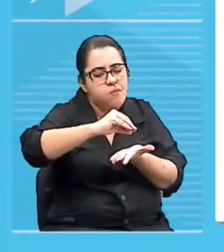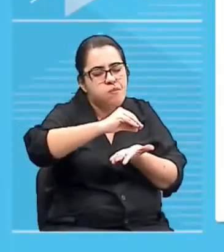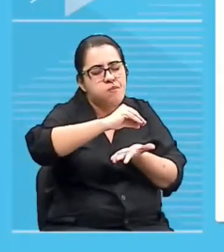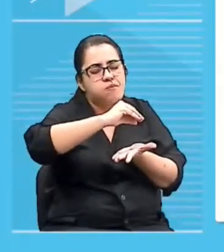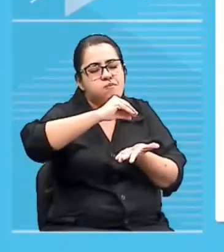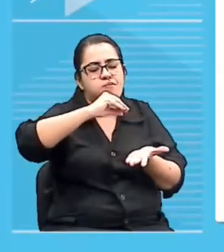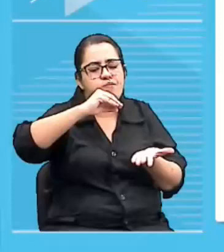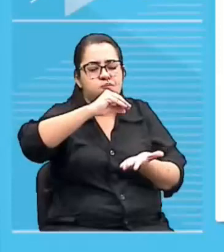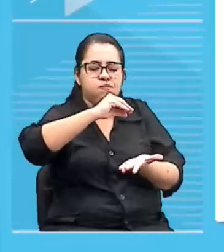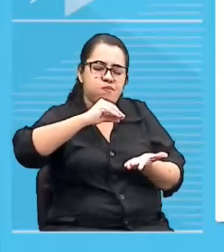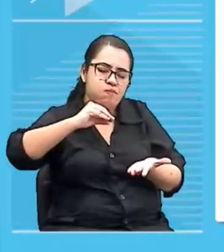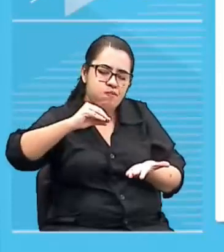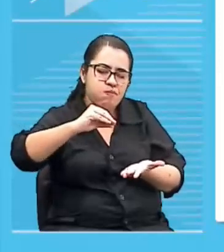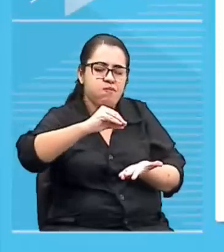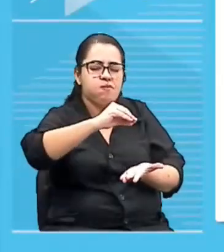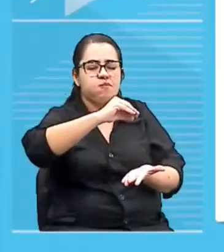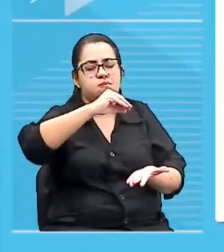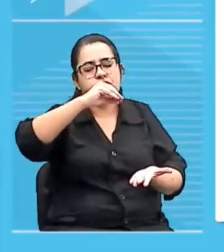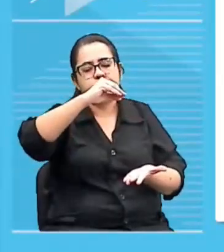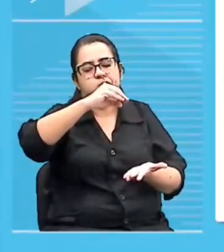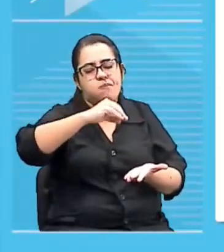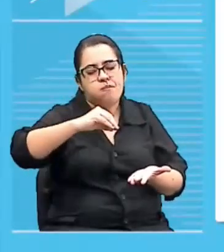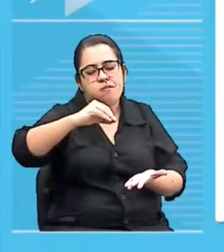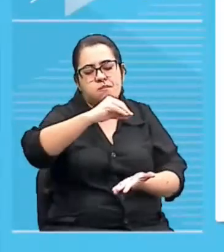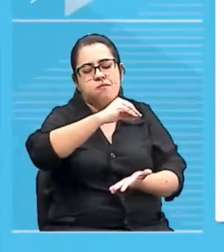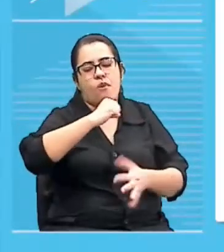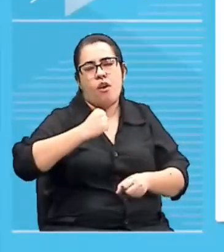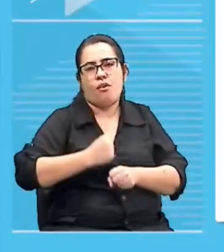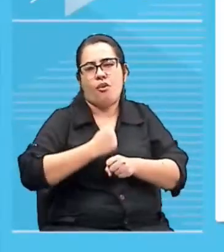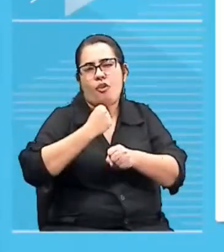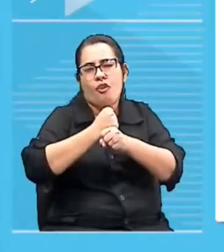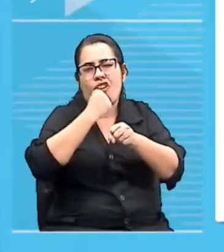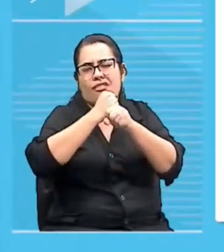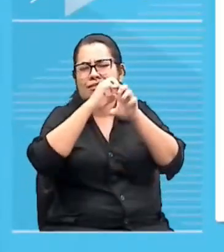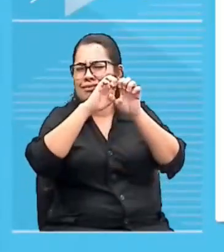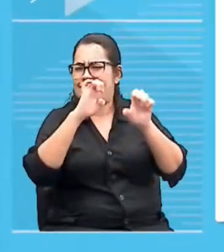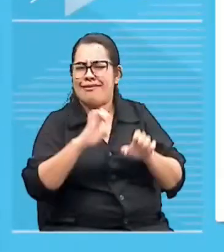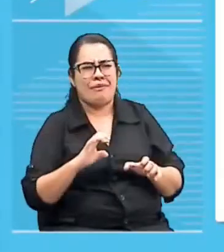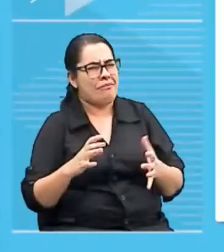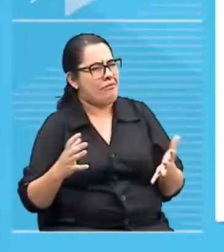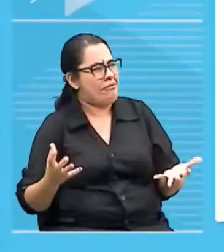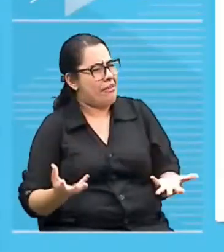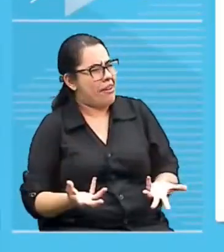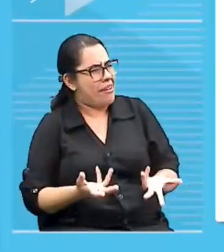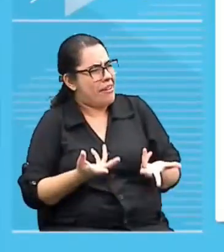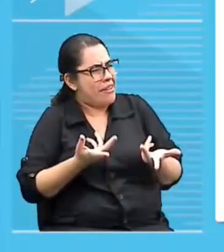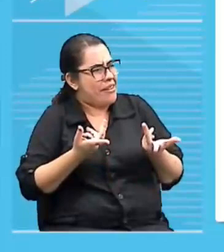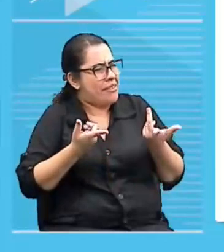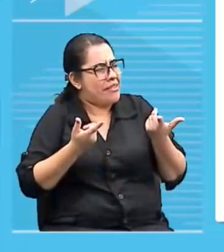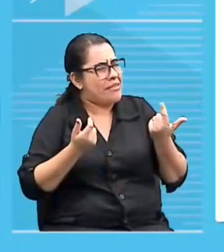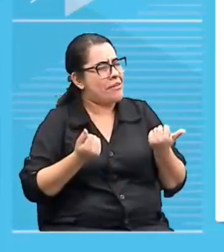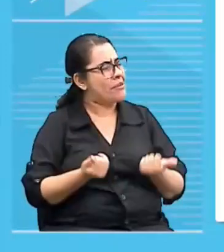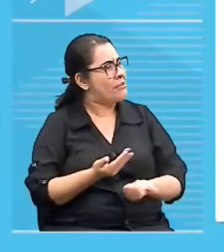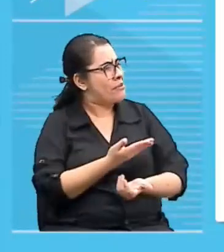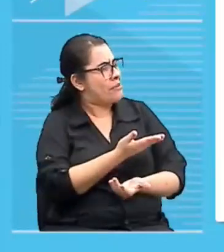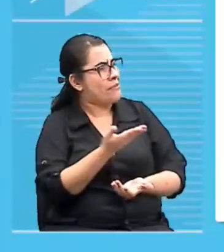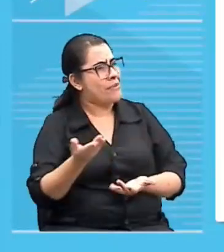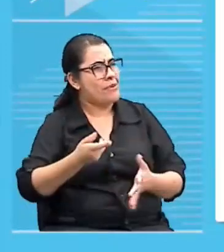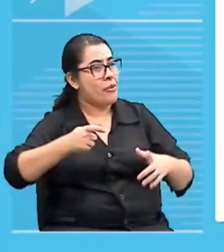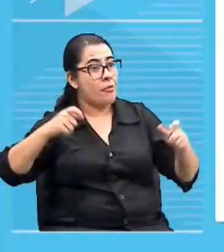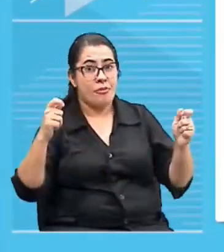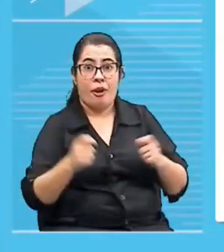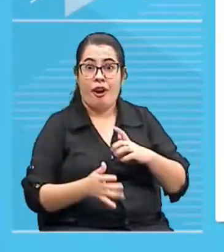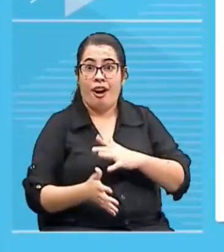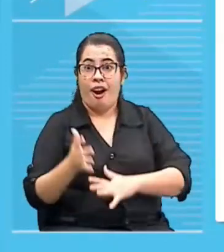vai construindo, vai desenhando toda a estrutura. Que fantástico, pessoal. Vejam aí a possibilidade